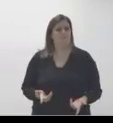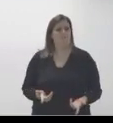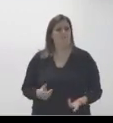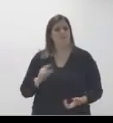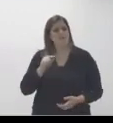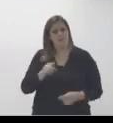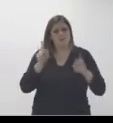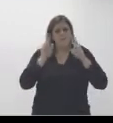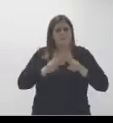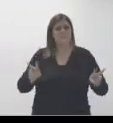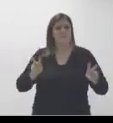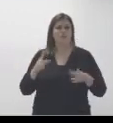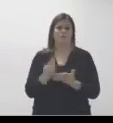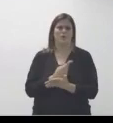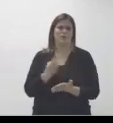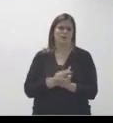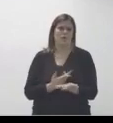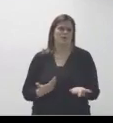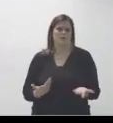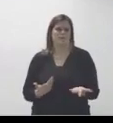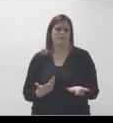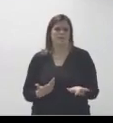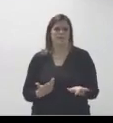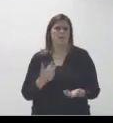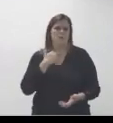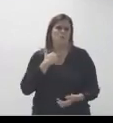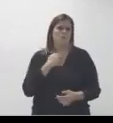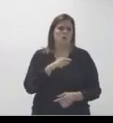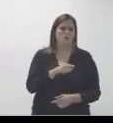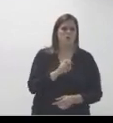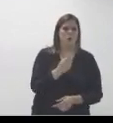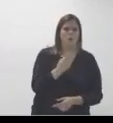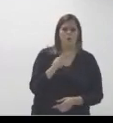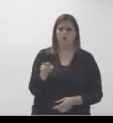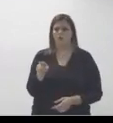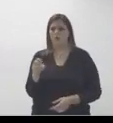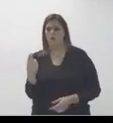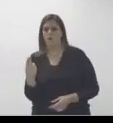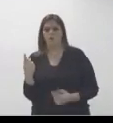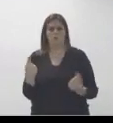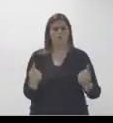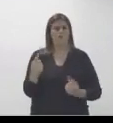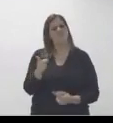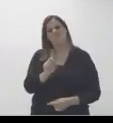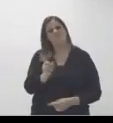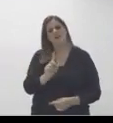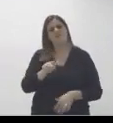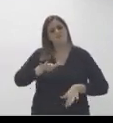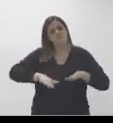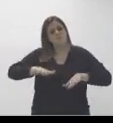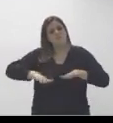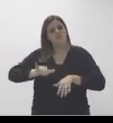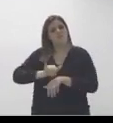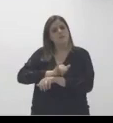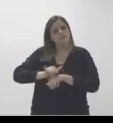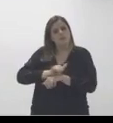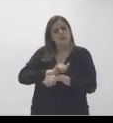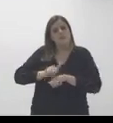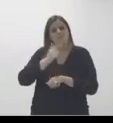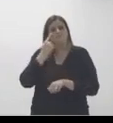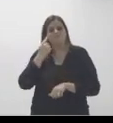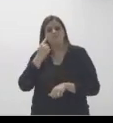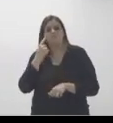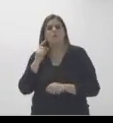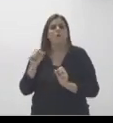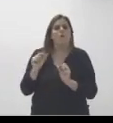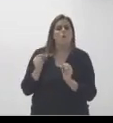entender que a abstinência não é versus redução de danos são estratégias que nós temos baseado na singularidade na história de